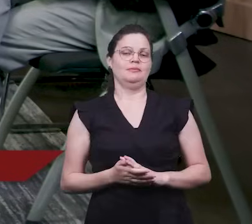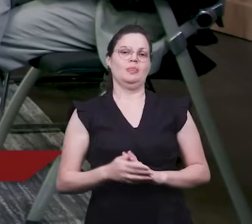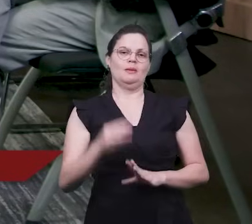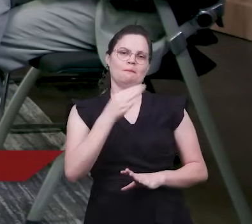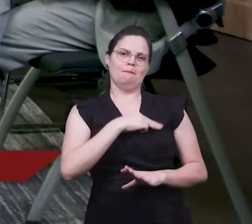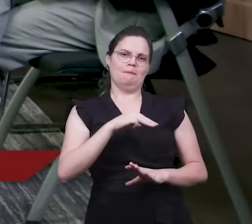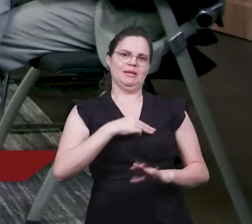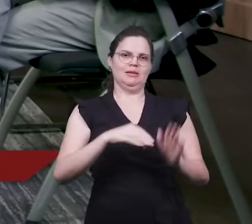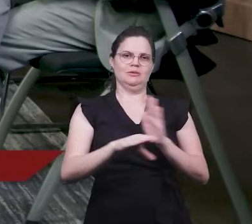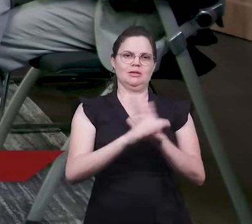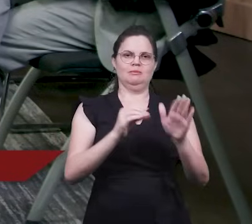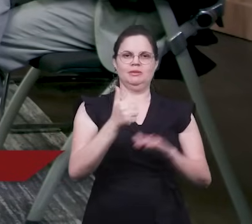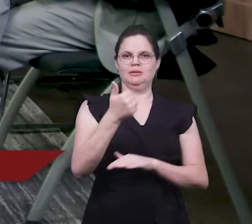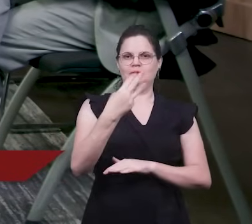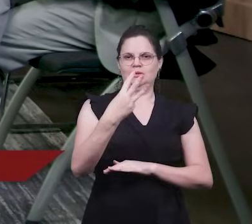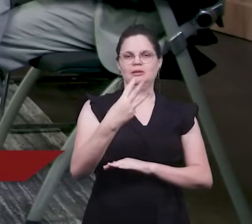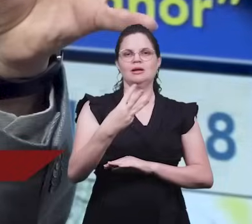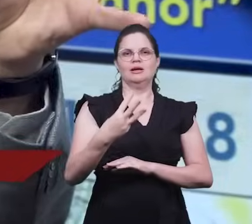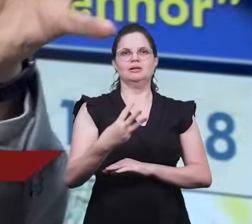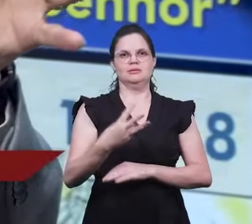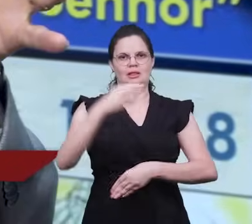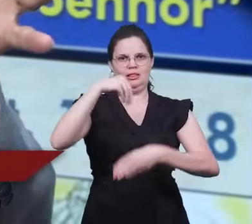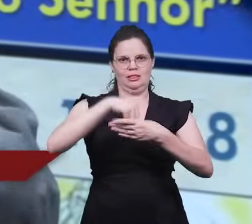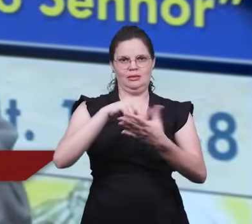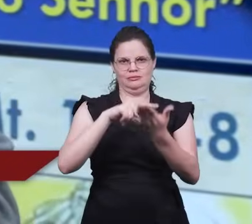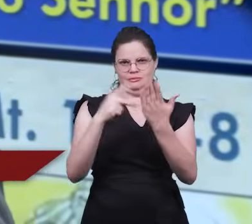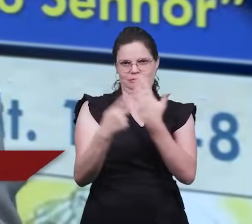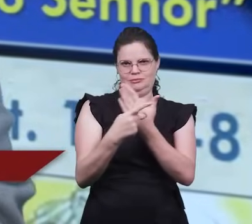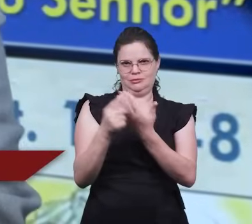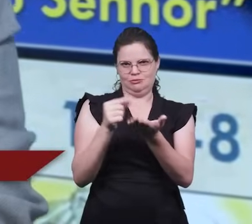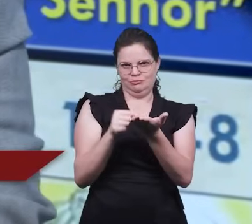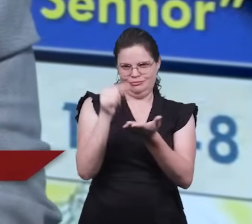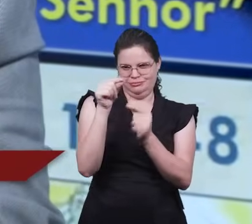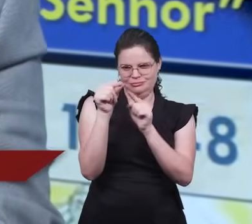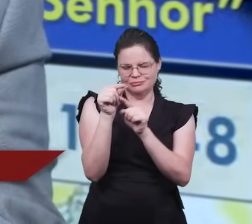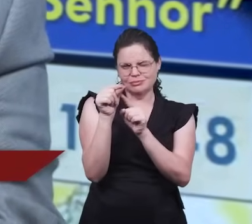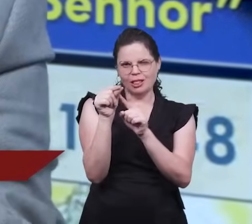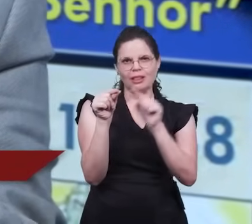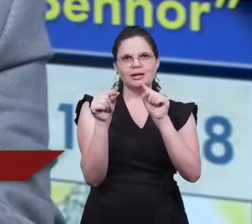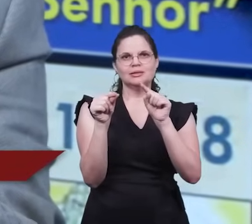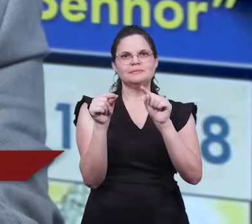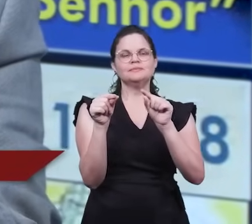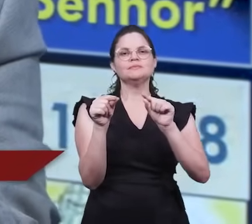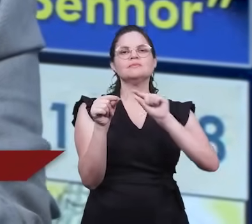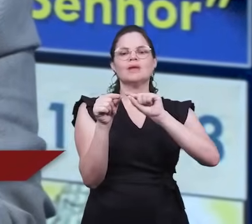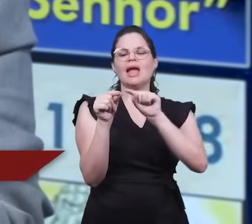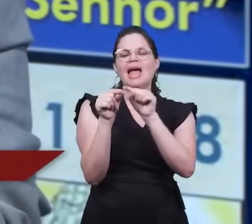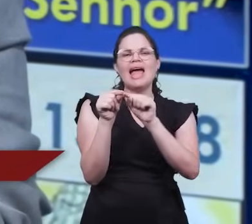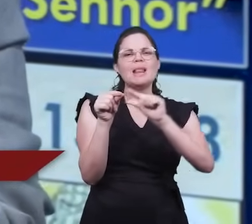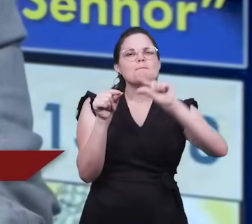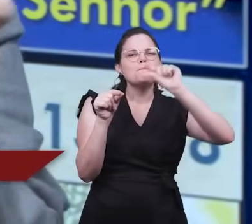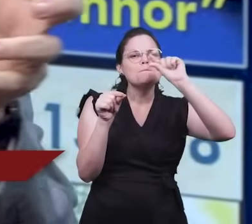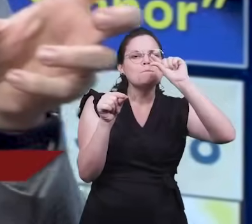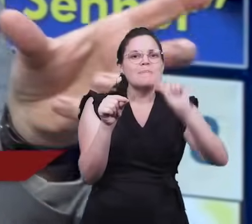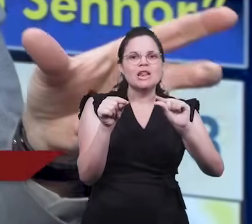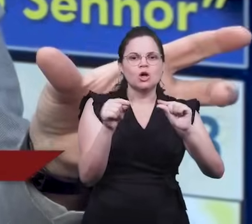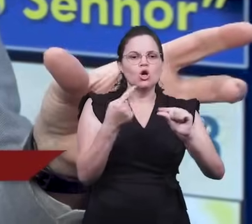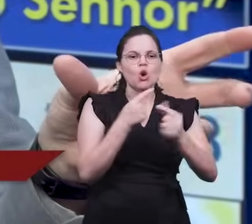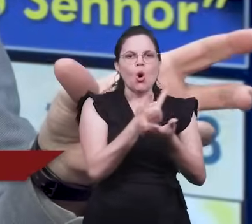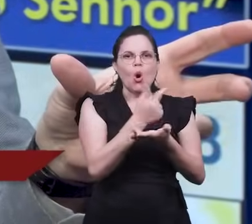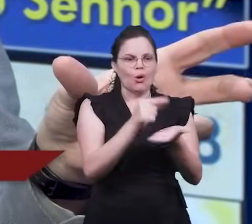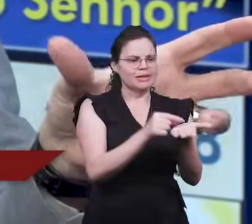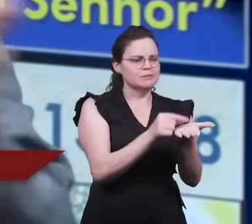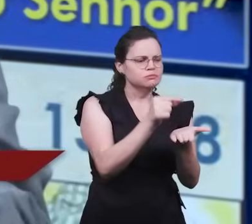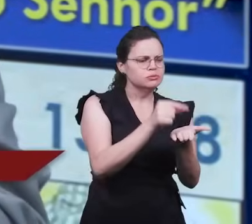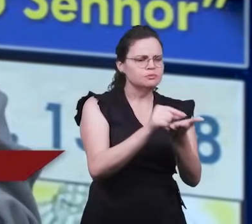Lá em Mateus 13, na parábola do grão de mostarda, fala que a expressão é a menor de todas